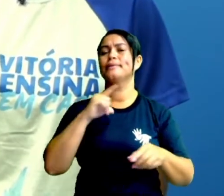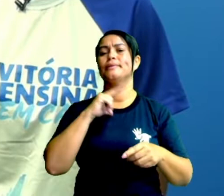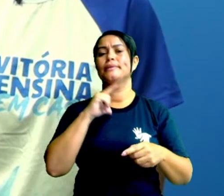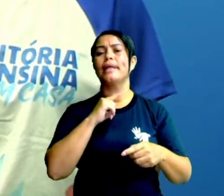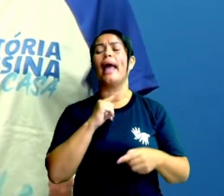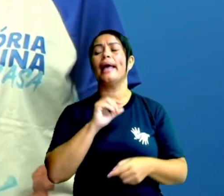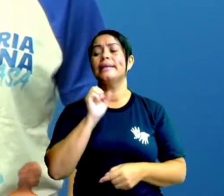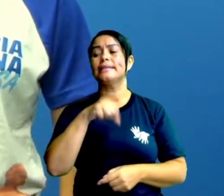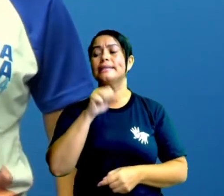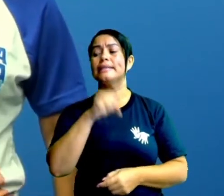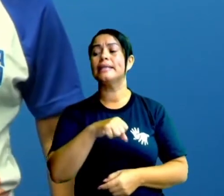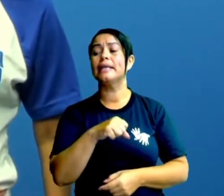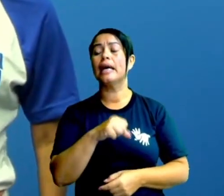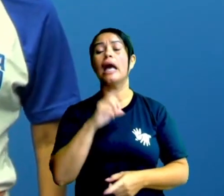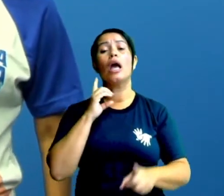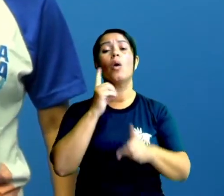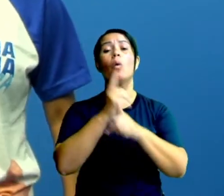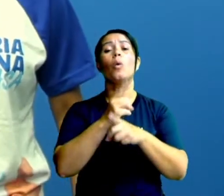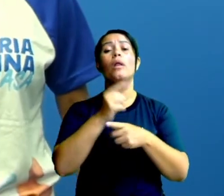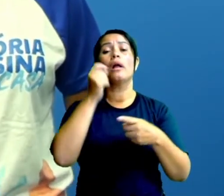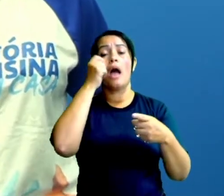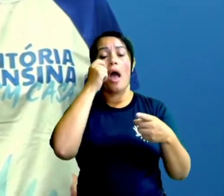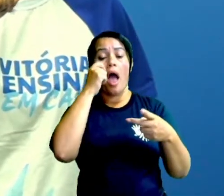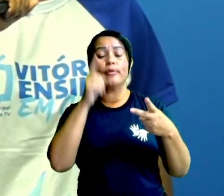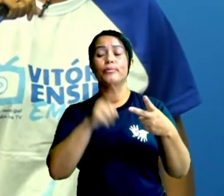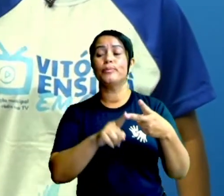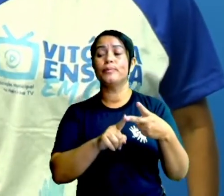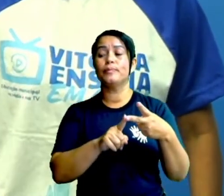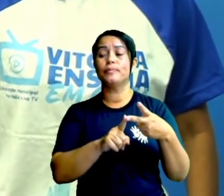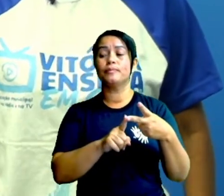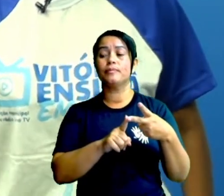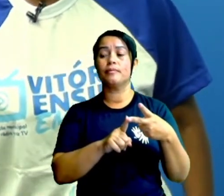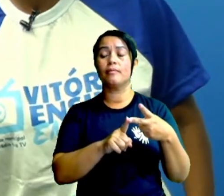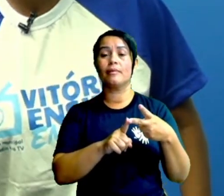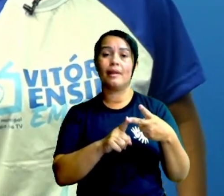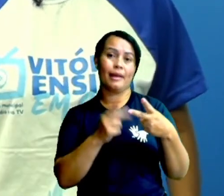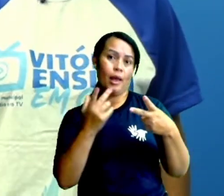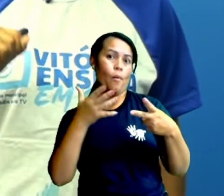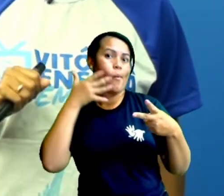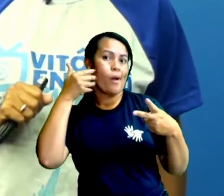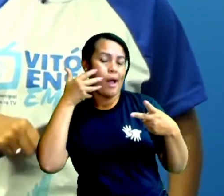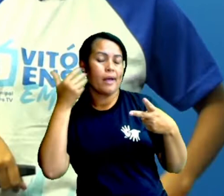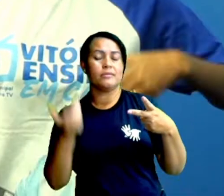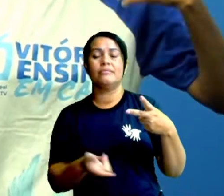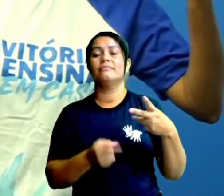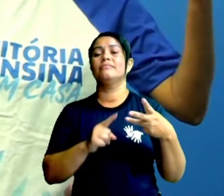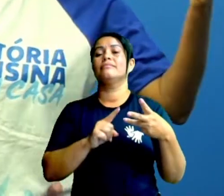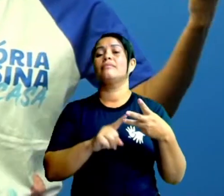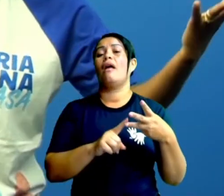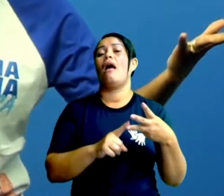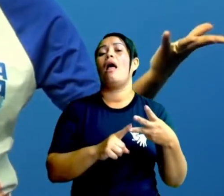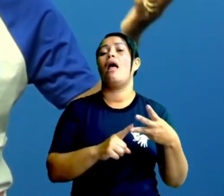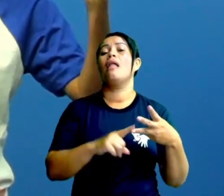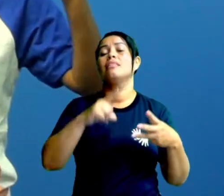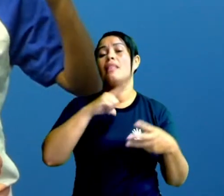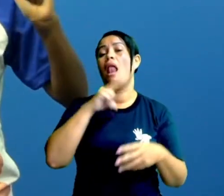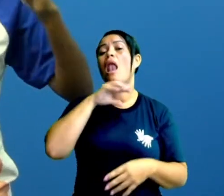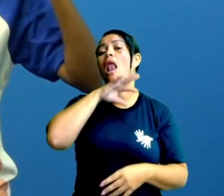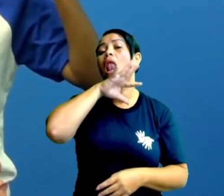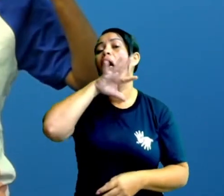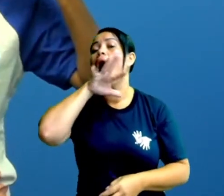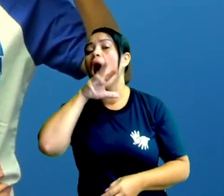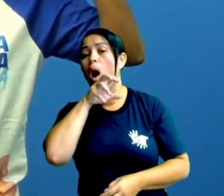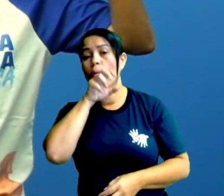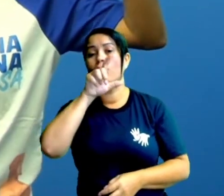isso mesmo a gente encontrar rato que rima com gato leão